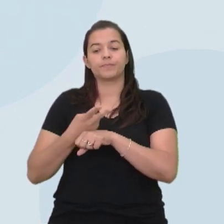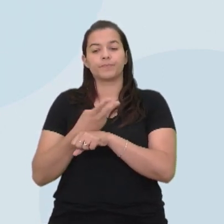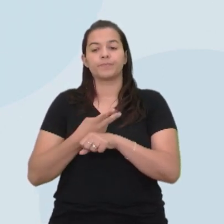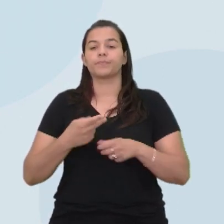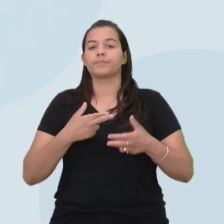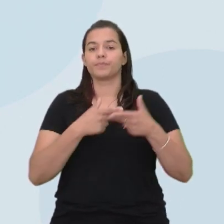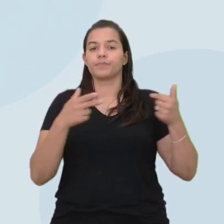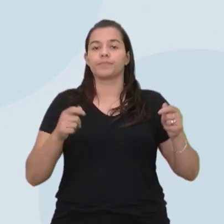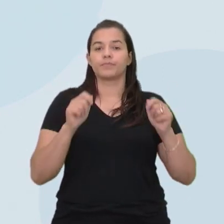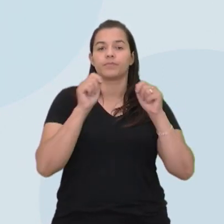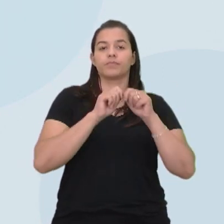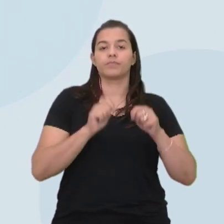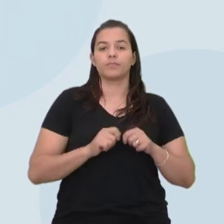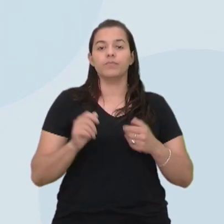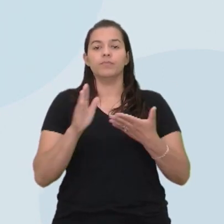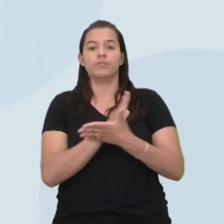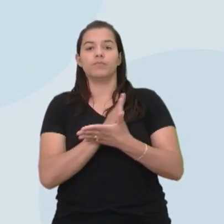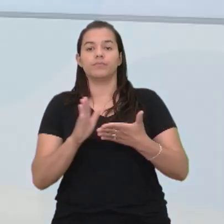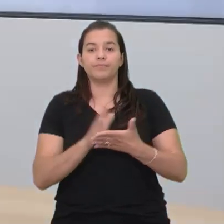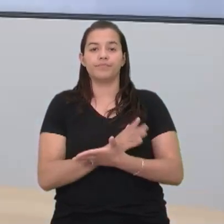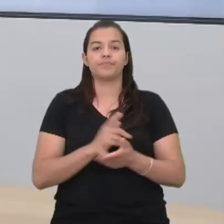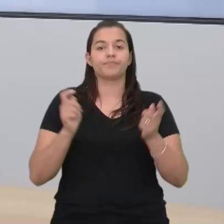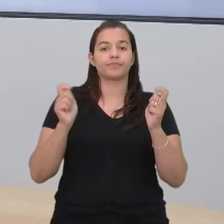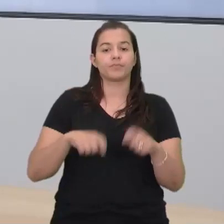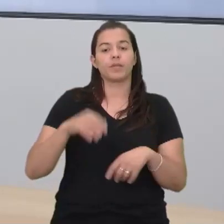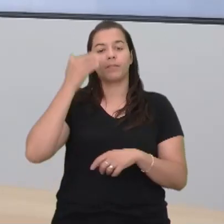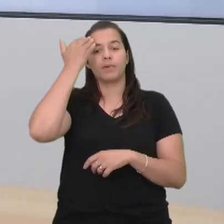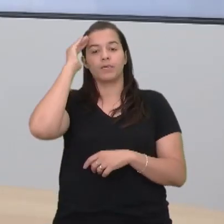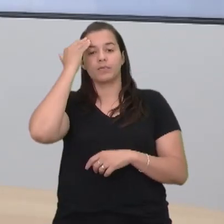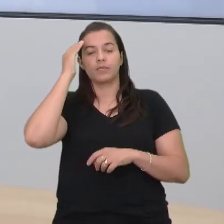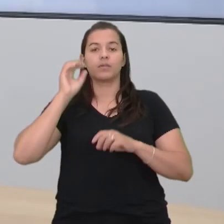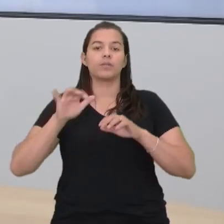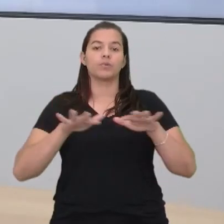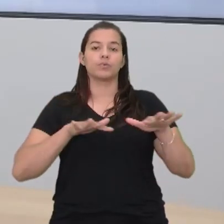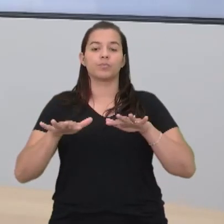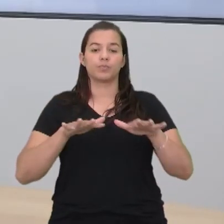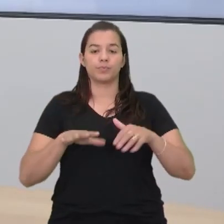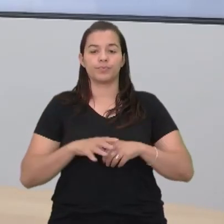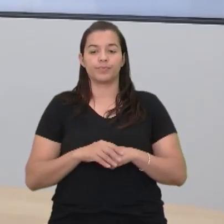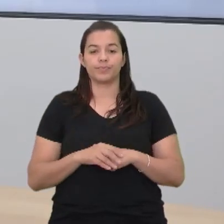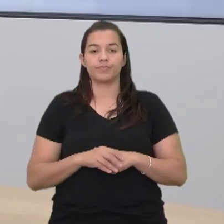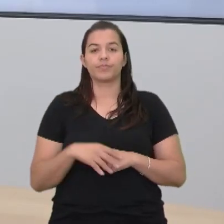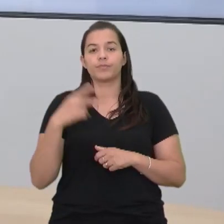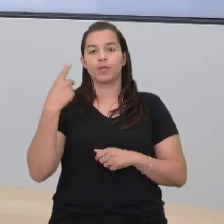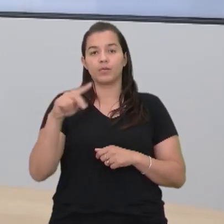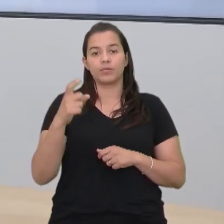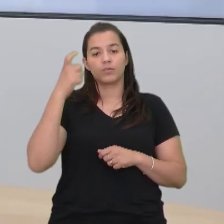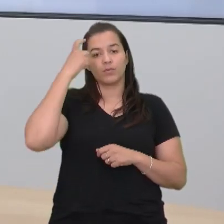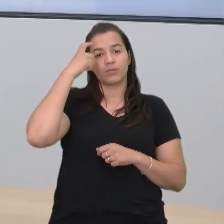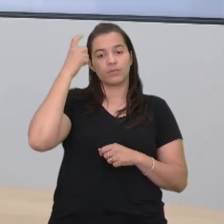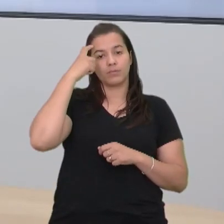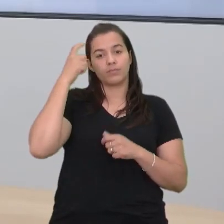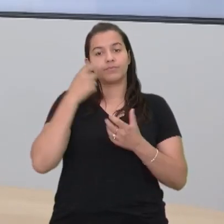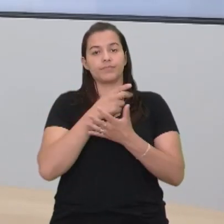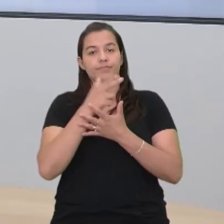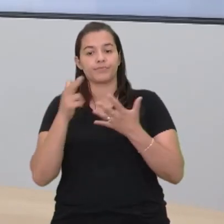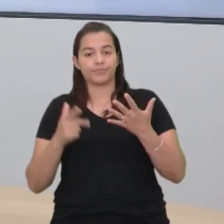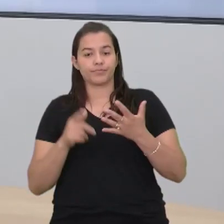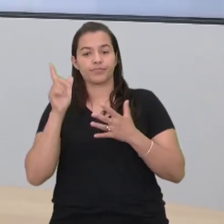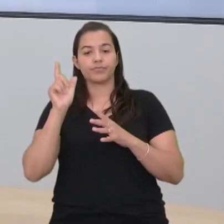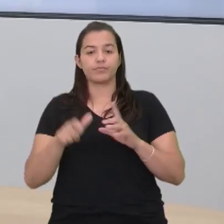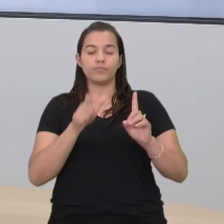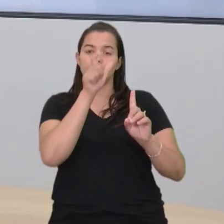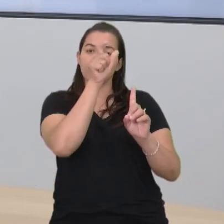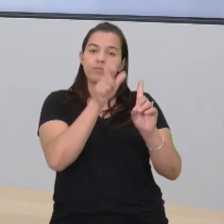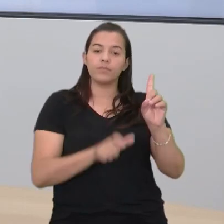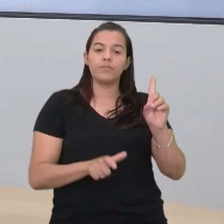gente vai dar fuçada aí em alguns para você entender o que são os comandos de movimento. Mas na sua cabeça tem que ter, falou em movimento, é um personagem, um